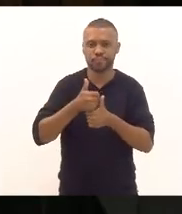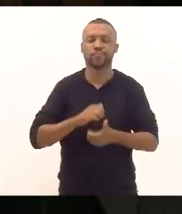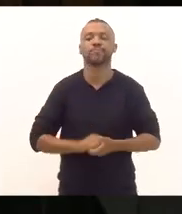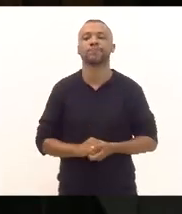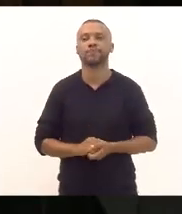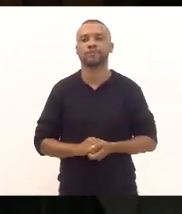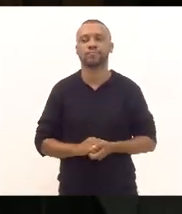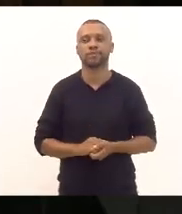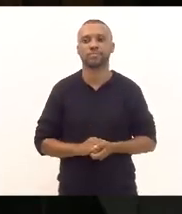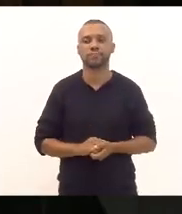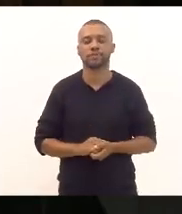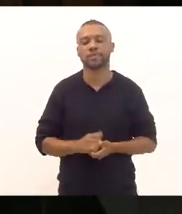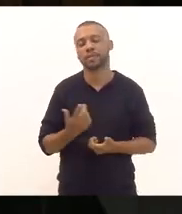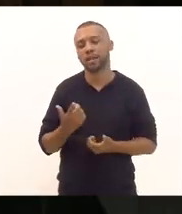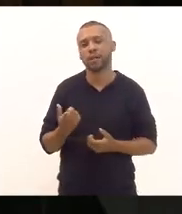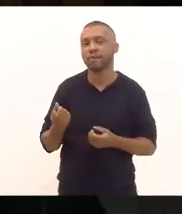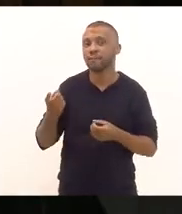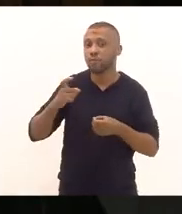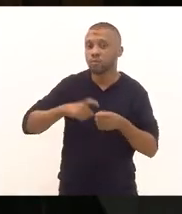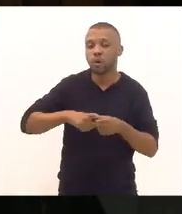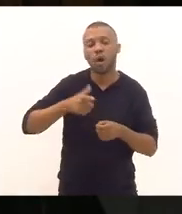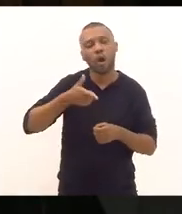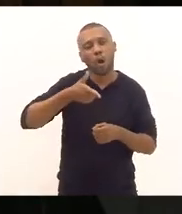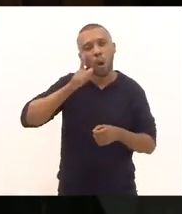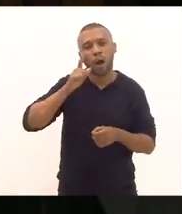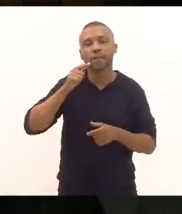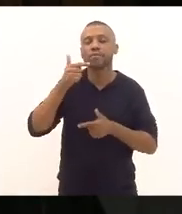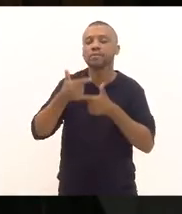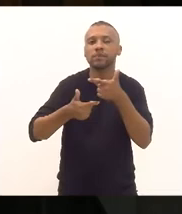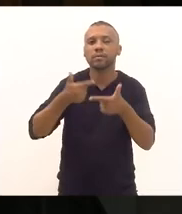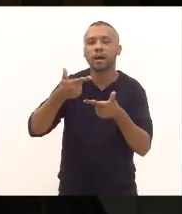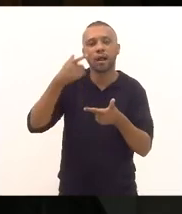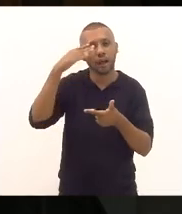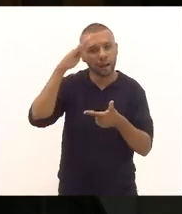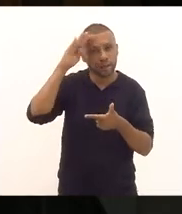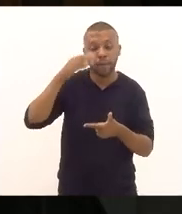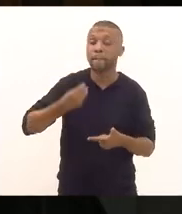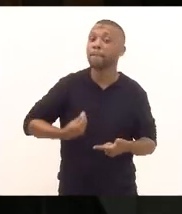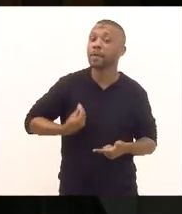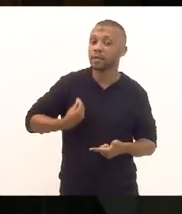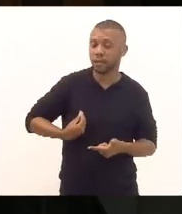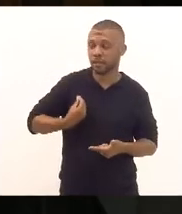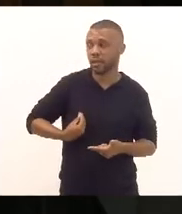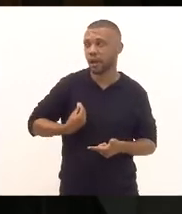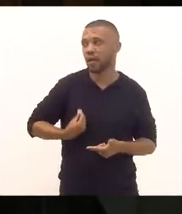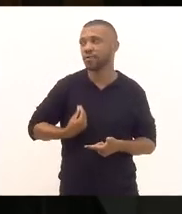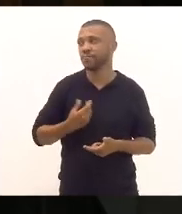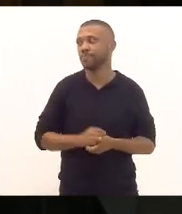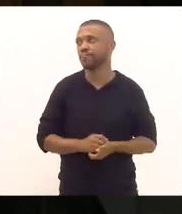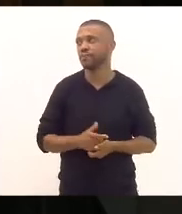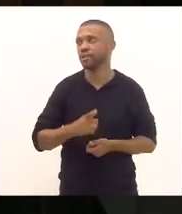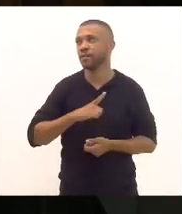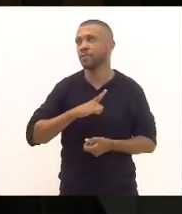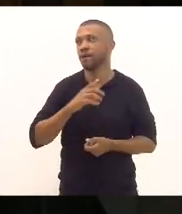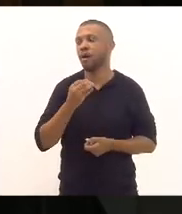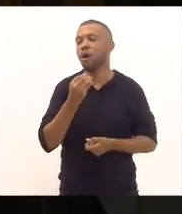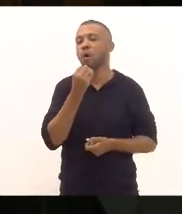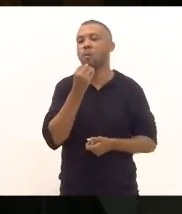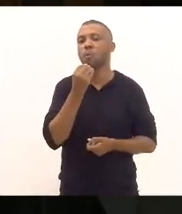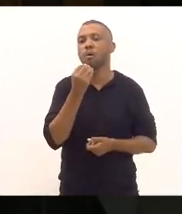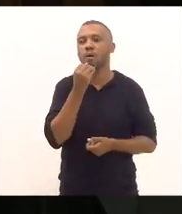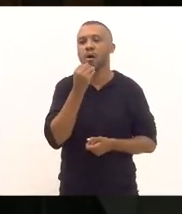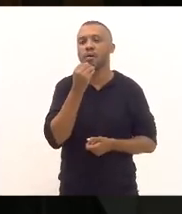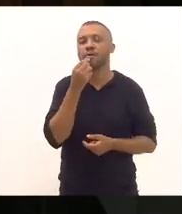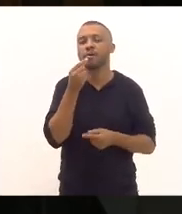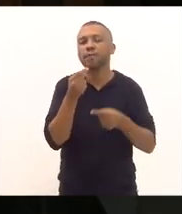que retomou no dia de ontem as suas atividades presenciais tive oportunidade de participar de um